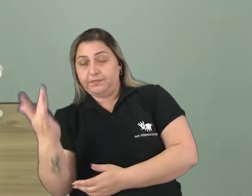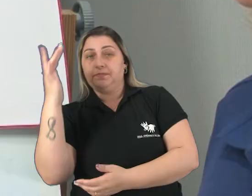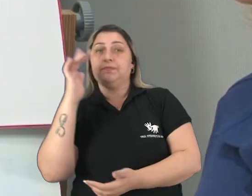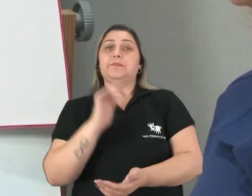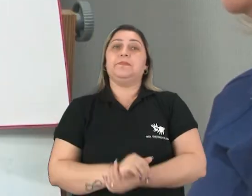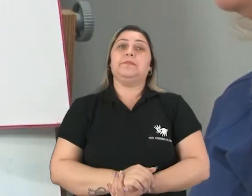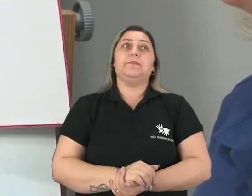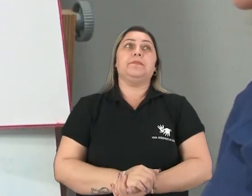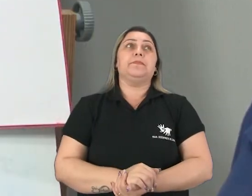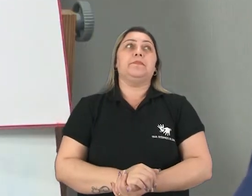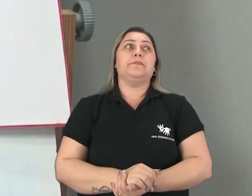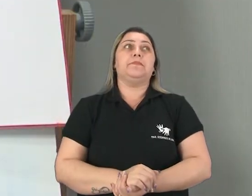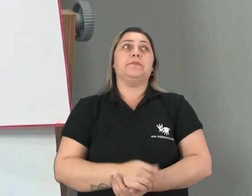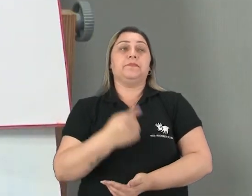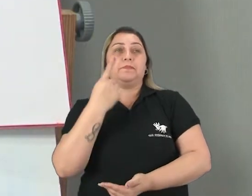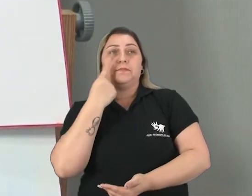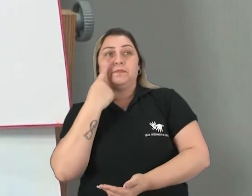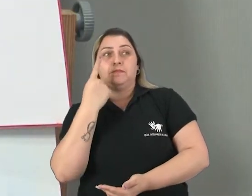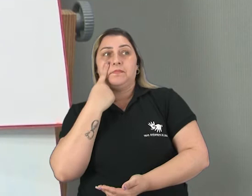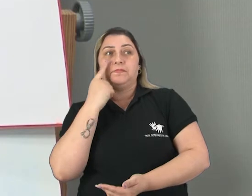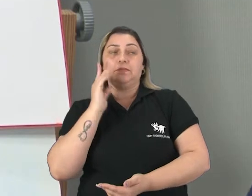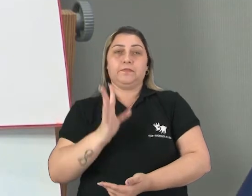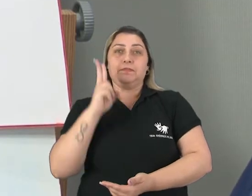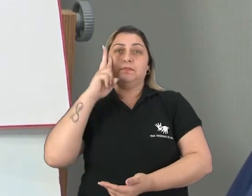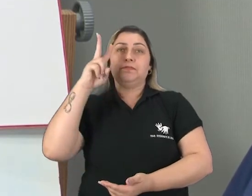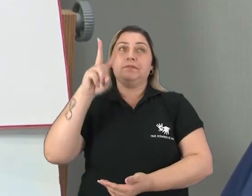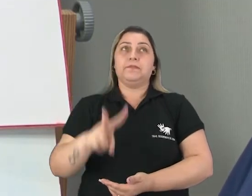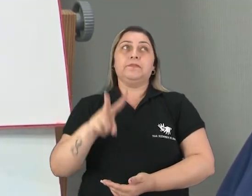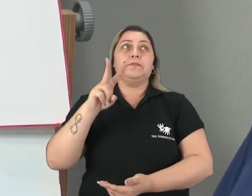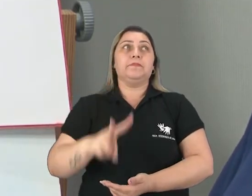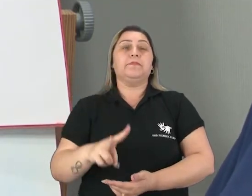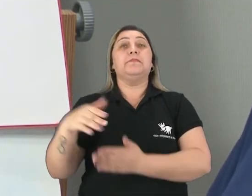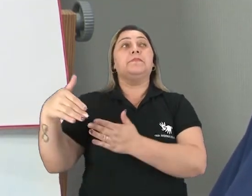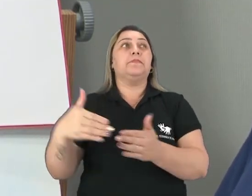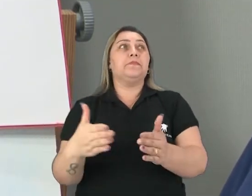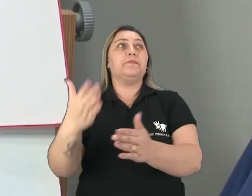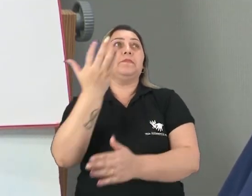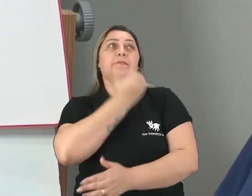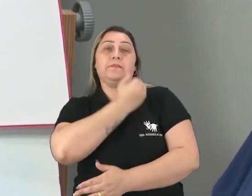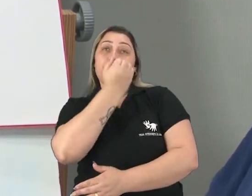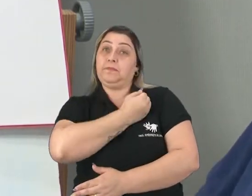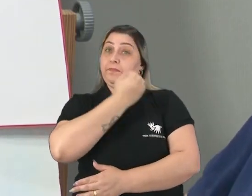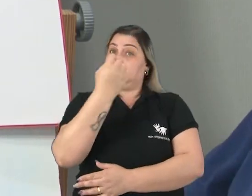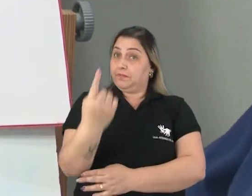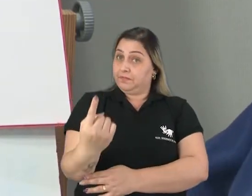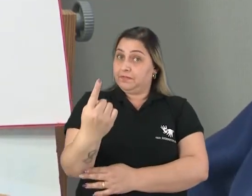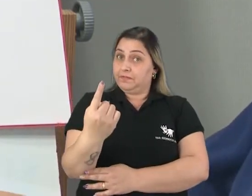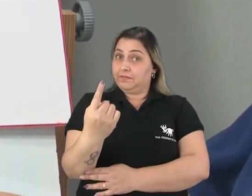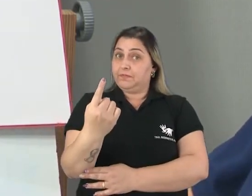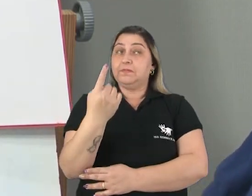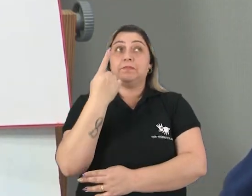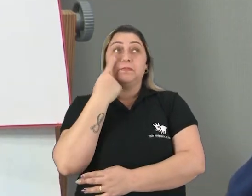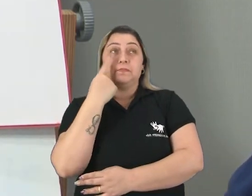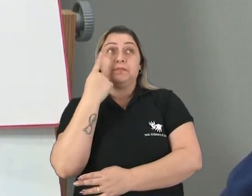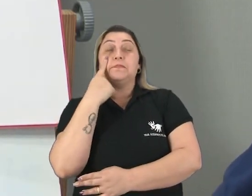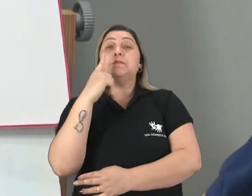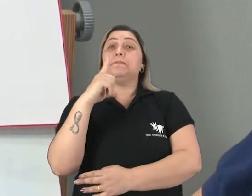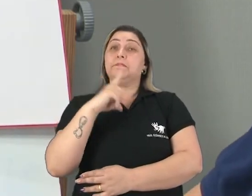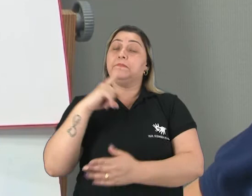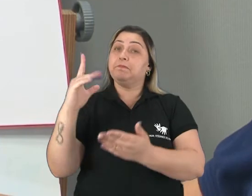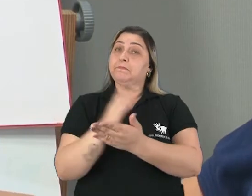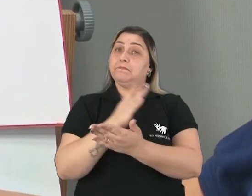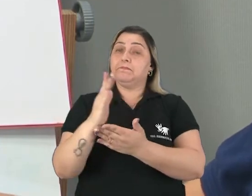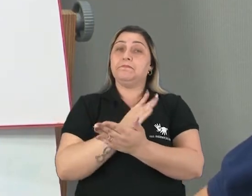percorrer. Observamos, nós já vimos que o caminho número 1, vamos observar, ele tem